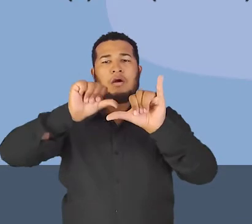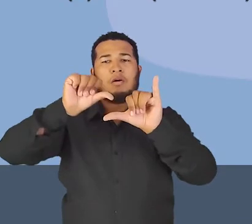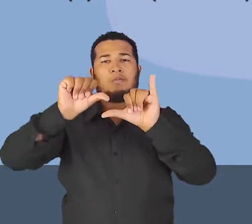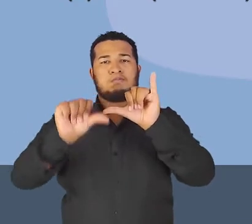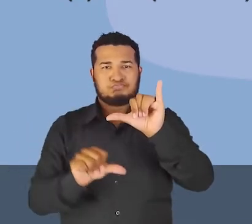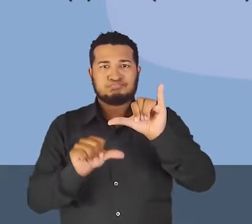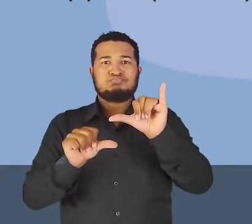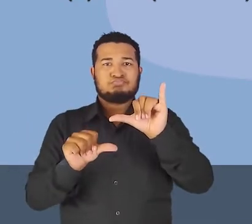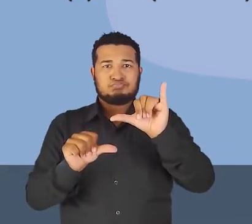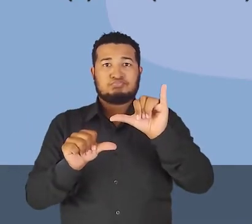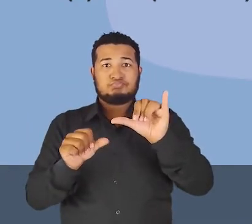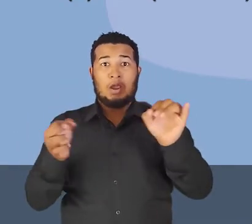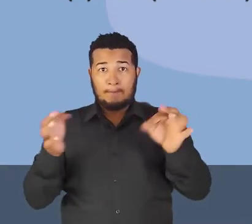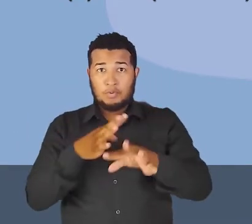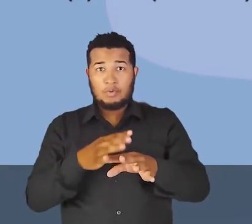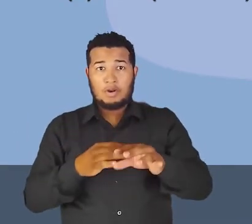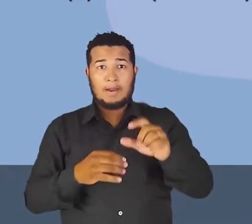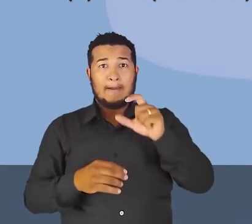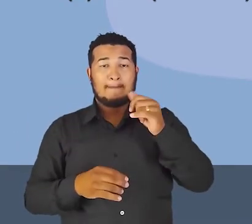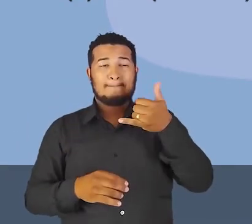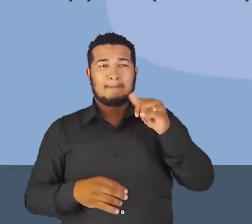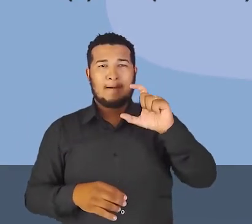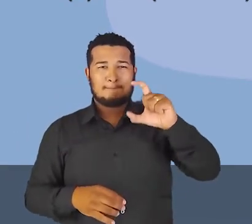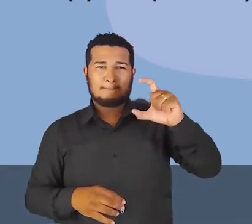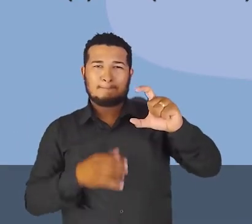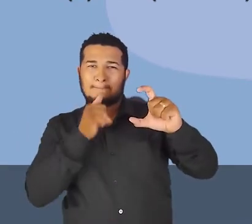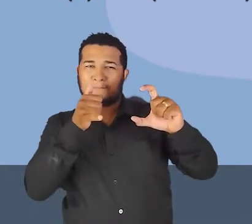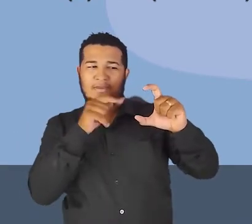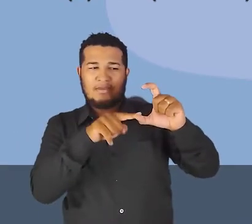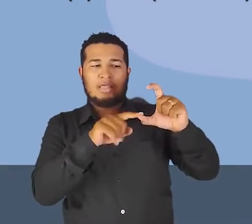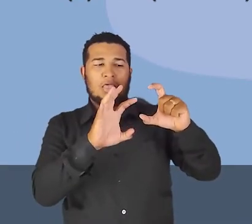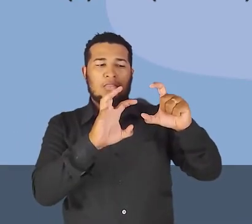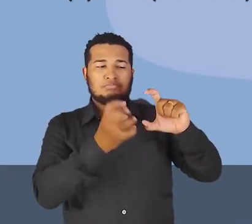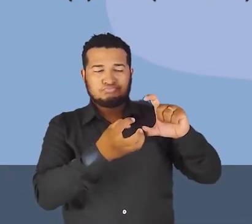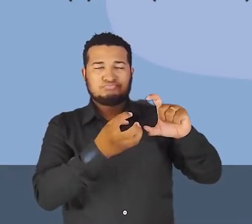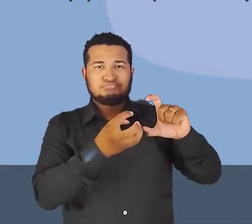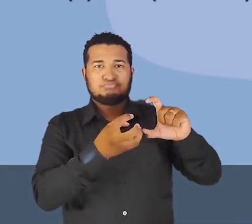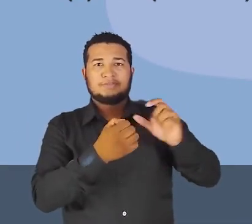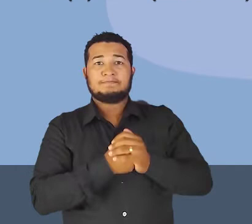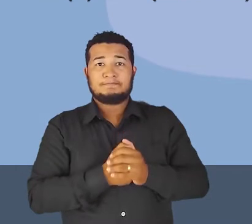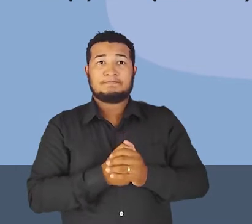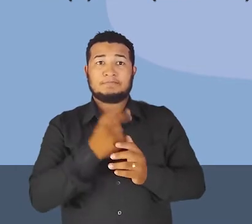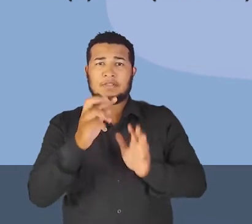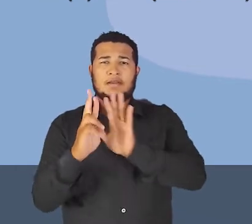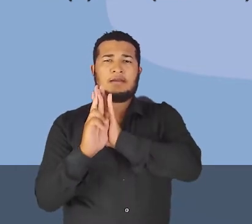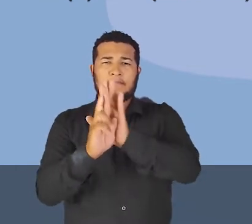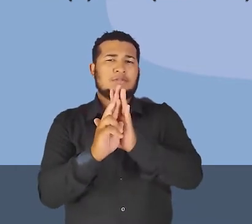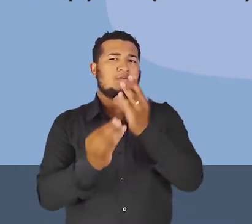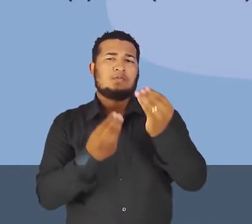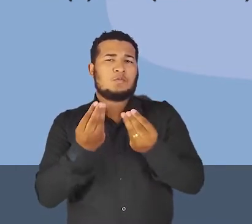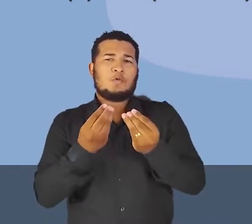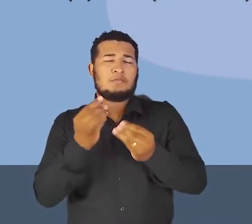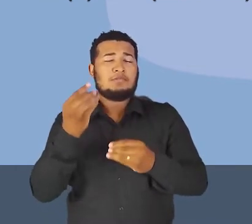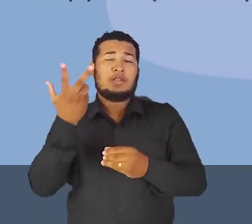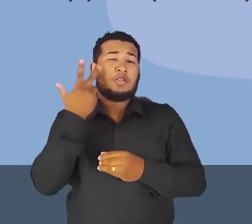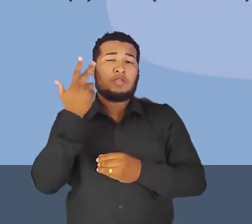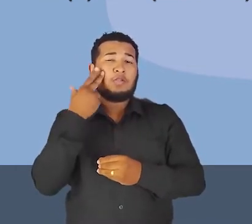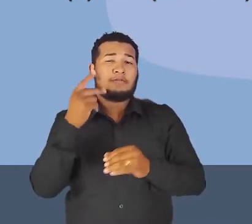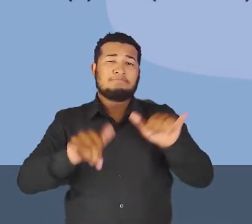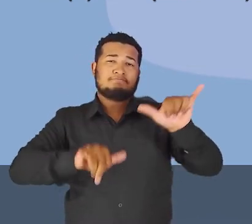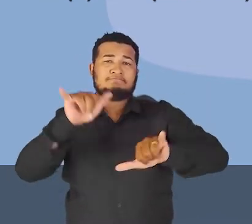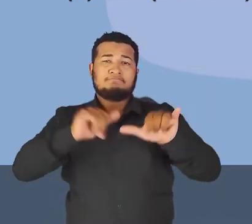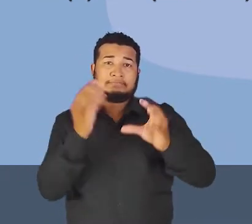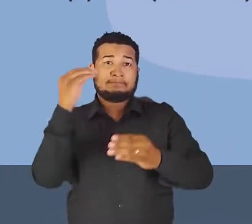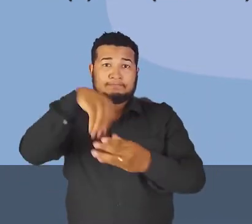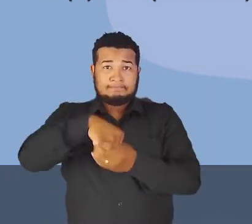funcionar. Essa pilha, ela pode receber uma representação que é muito comum em química, onde a